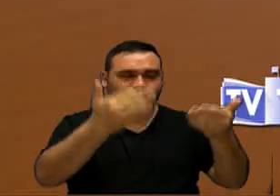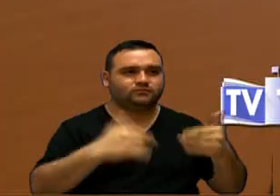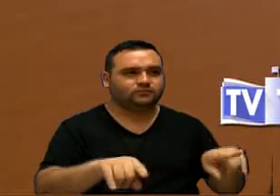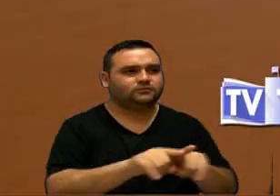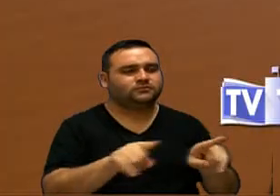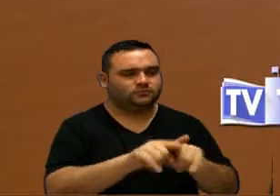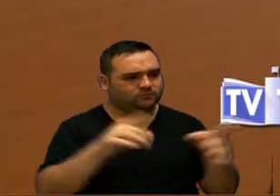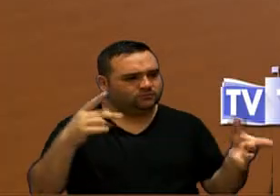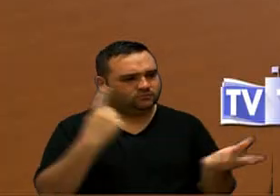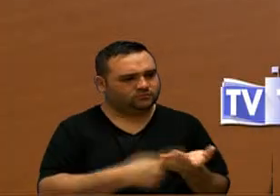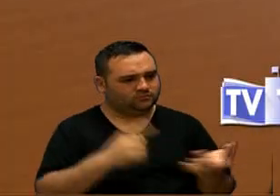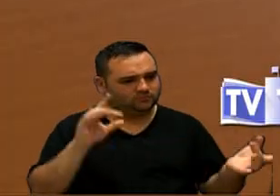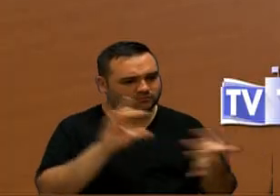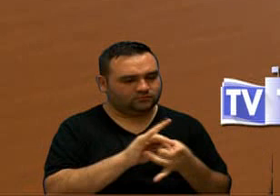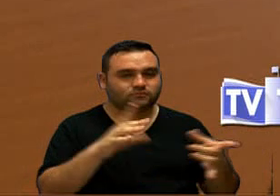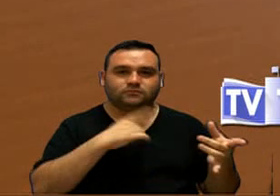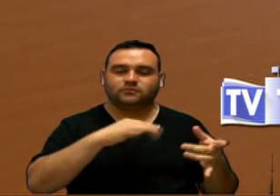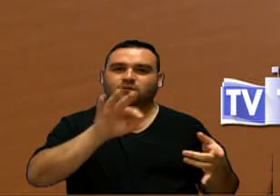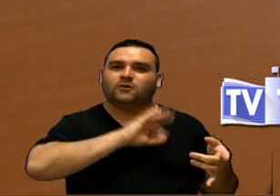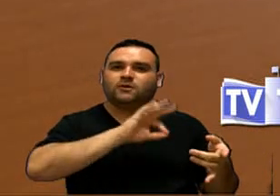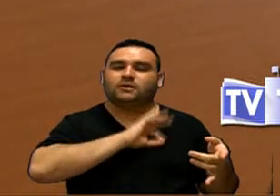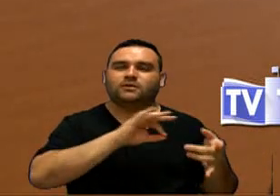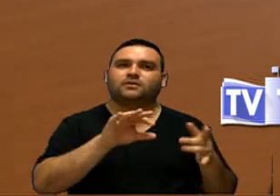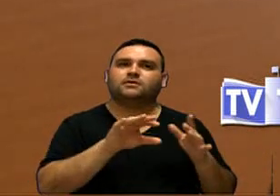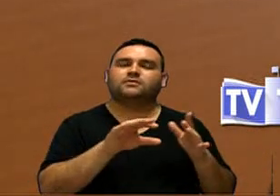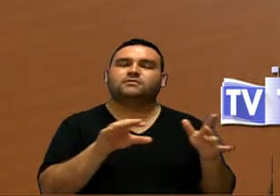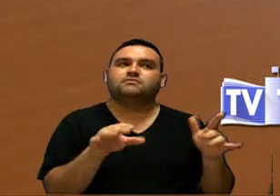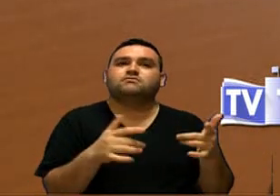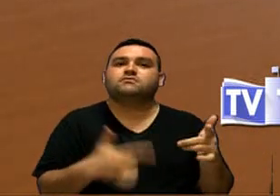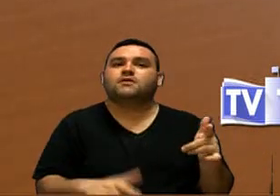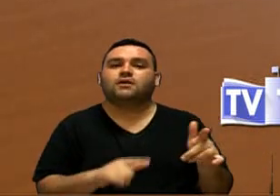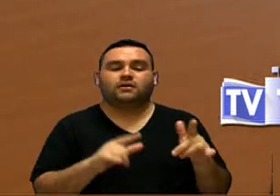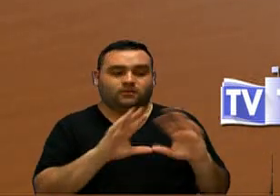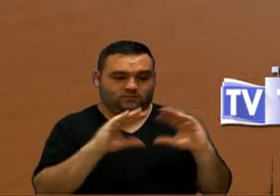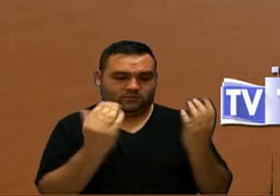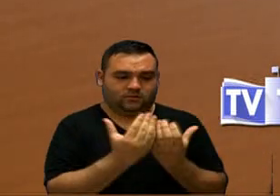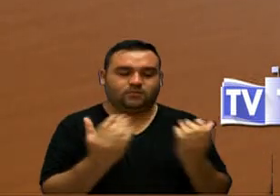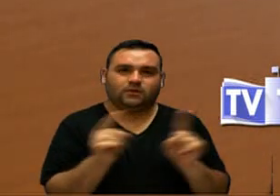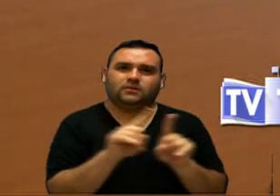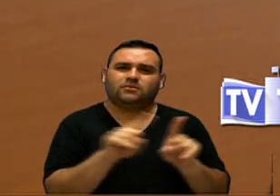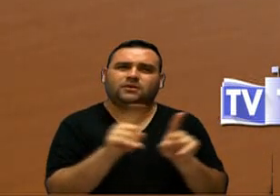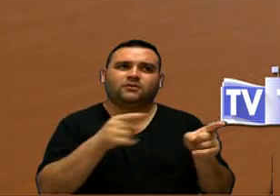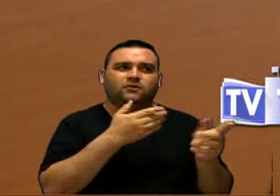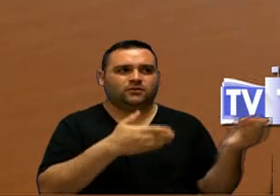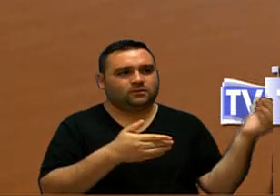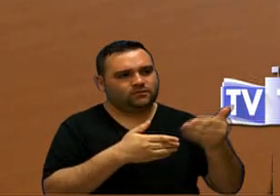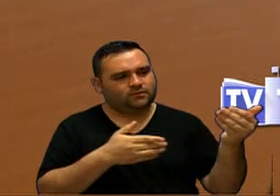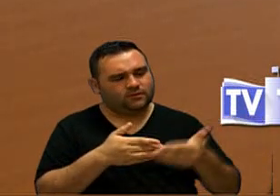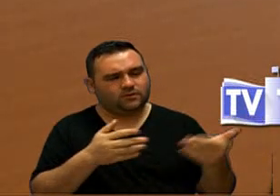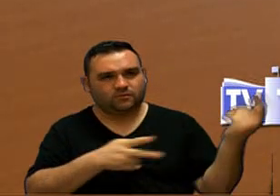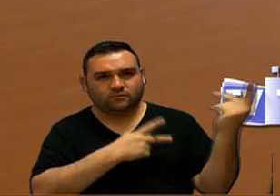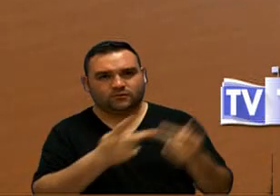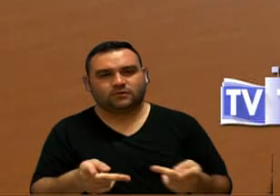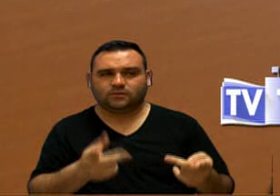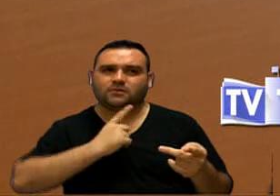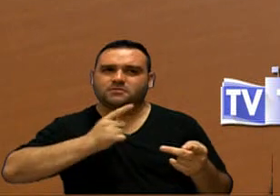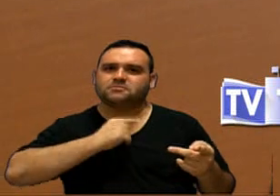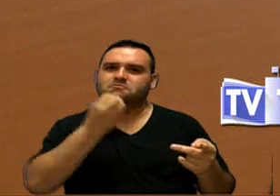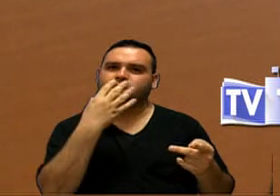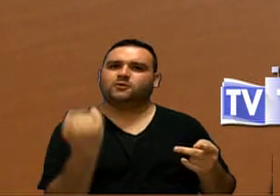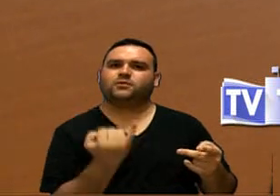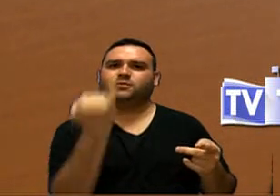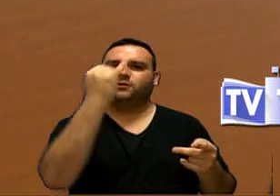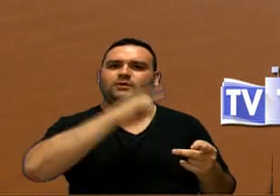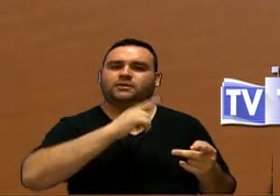pela parceria entre Polícia Civil e Legislativo, vocês estiveram aqui fazendo uma visita institucional, é muito